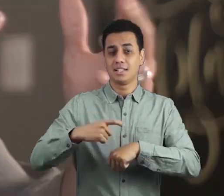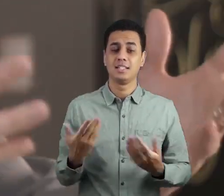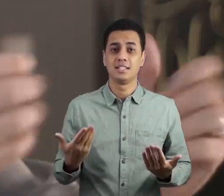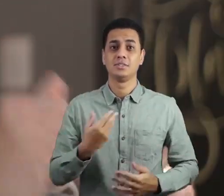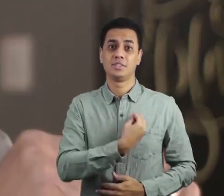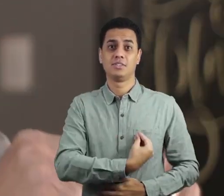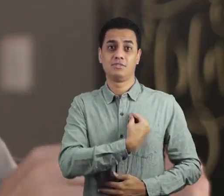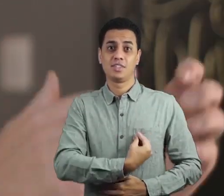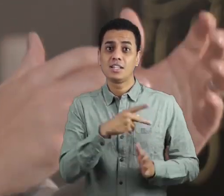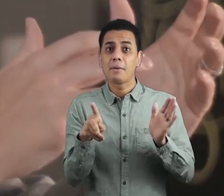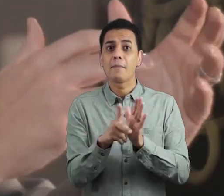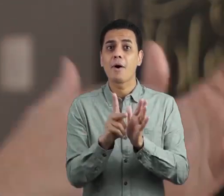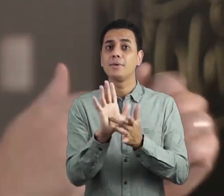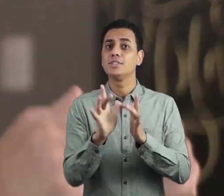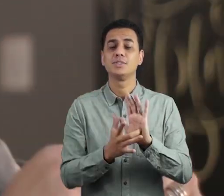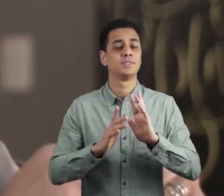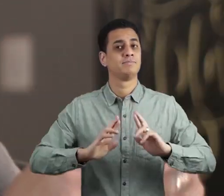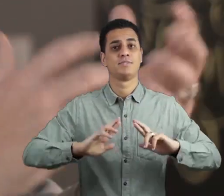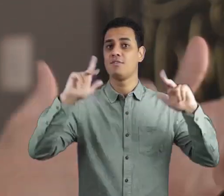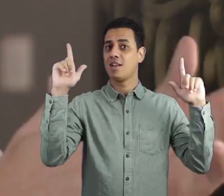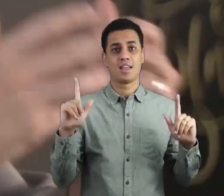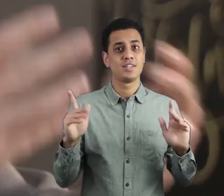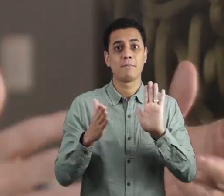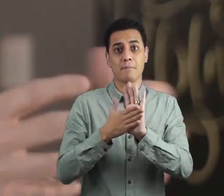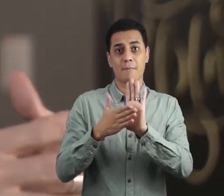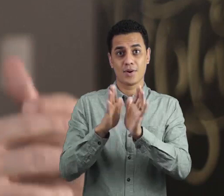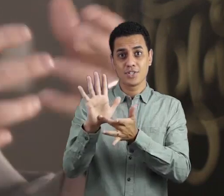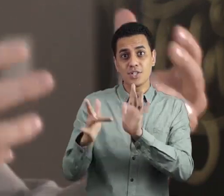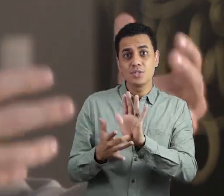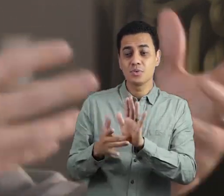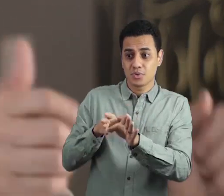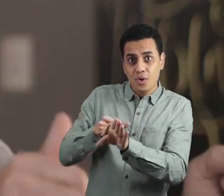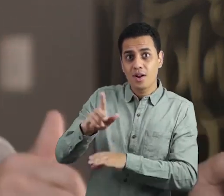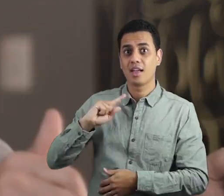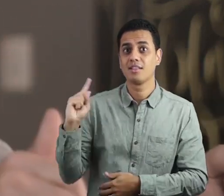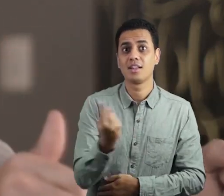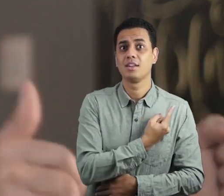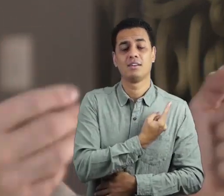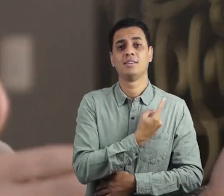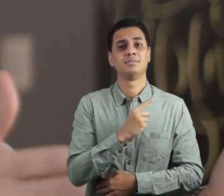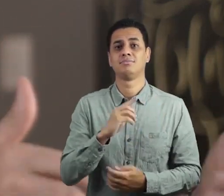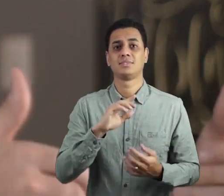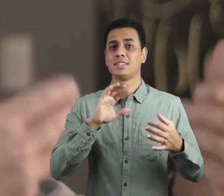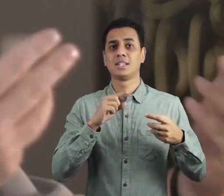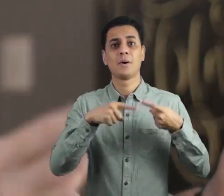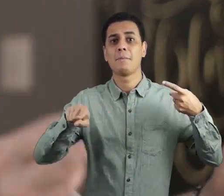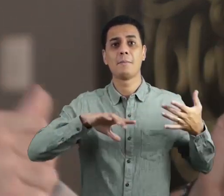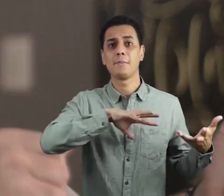Jesus. Ou seja, se nós temos o que comer, beber, vestir, estejamos com isso